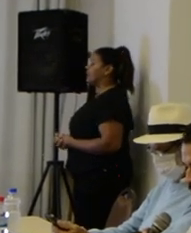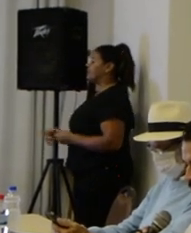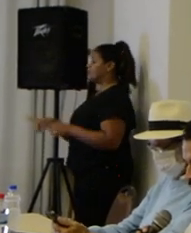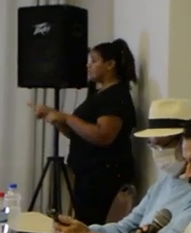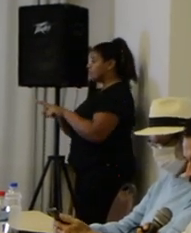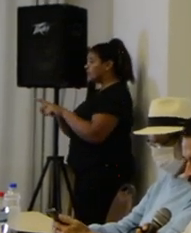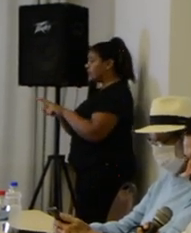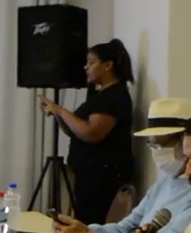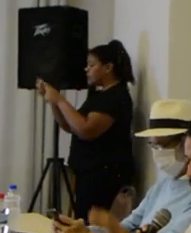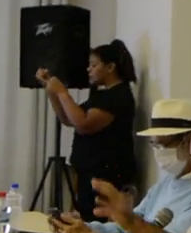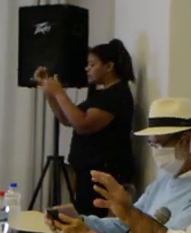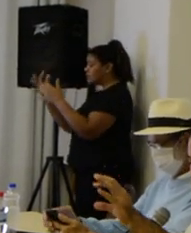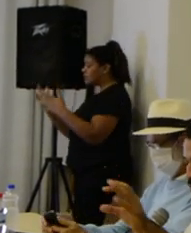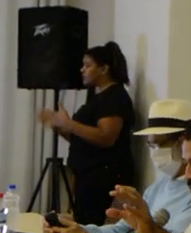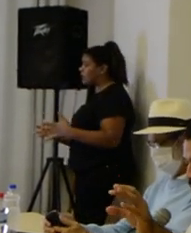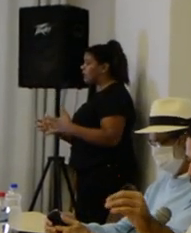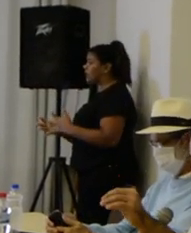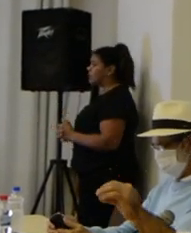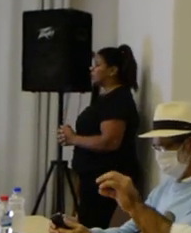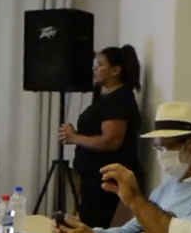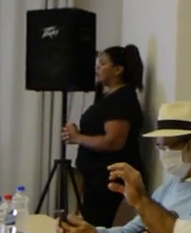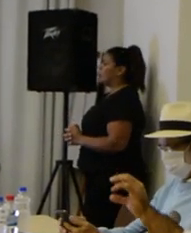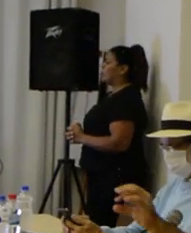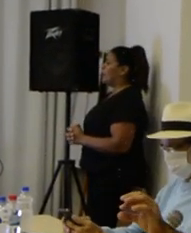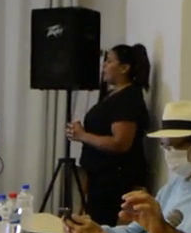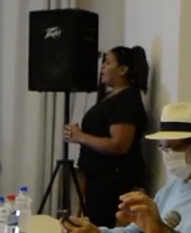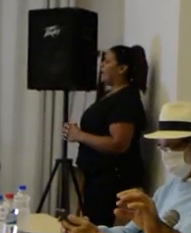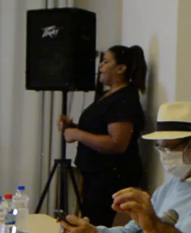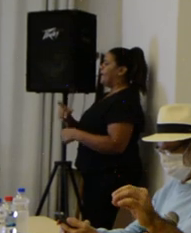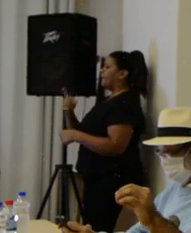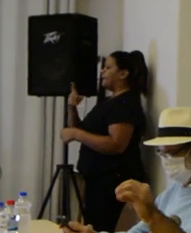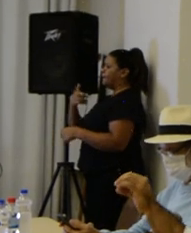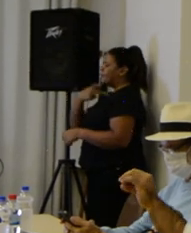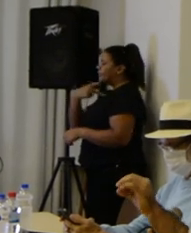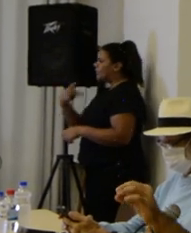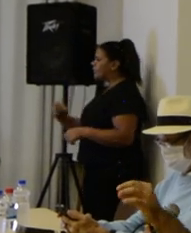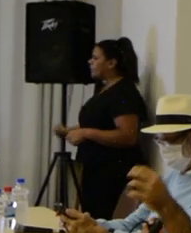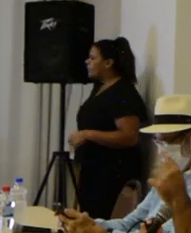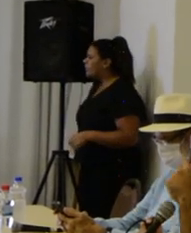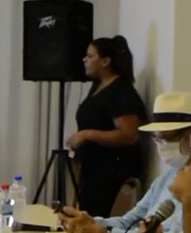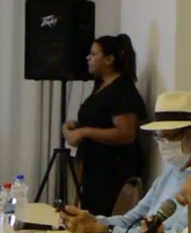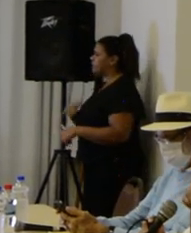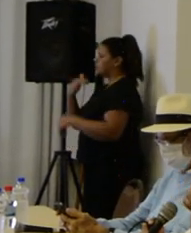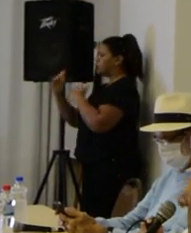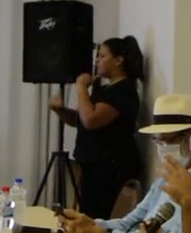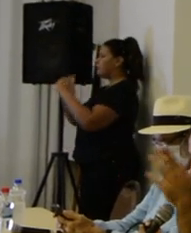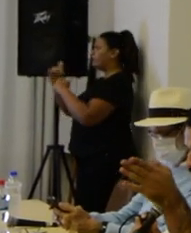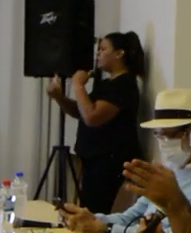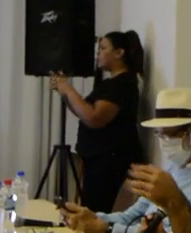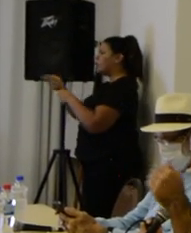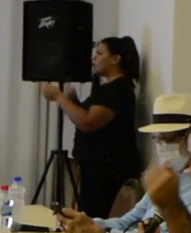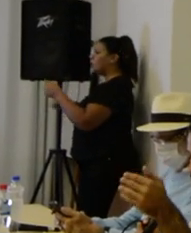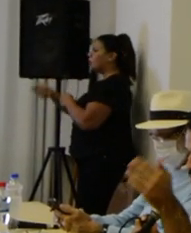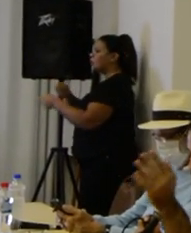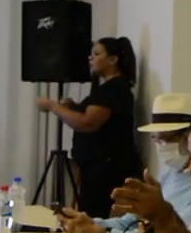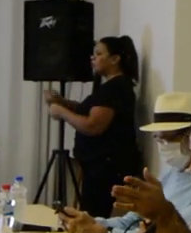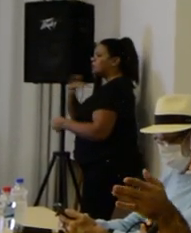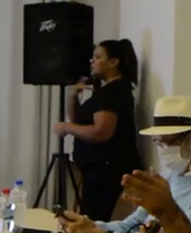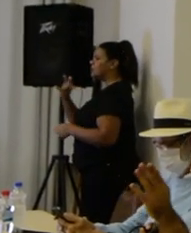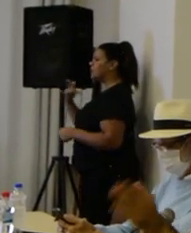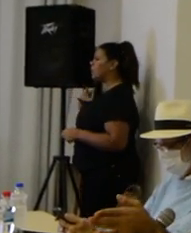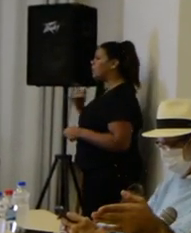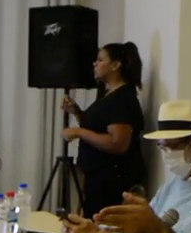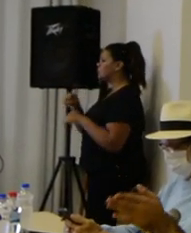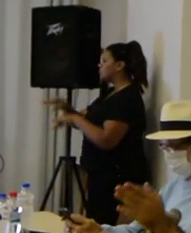também em ordenamento público, conselhos municipais, desenvolvimento econômico e transparência, saúde,